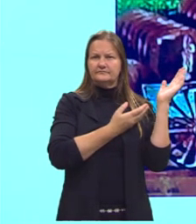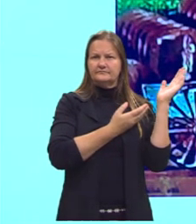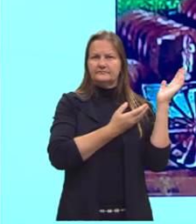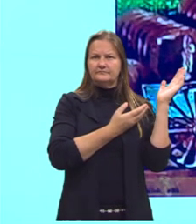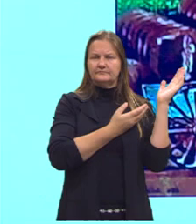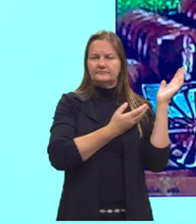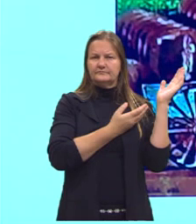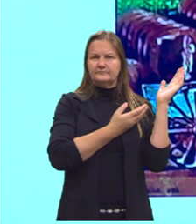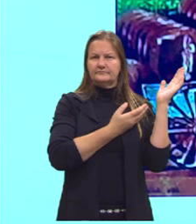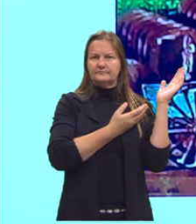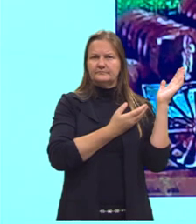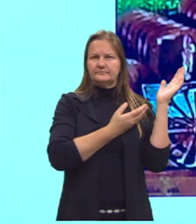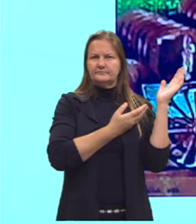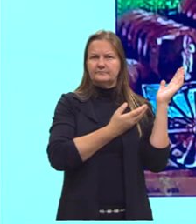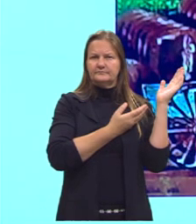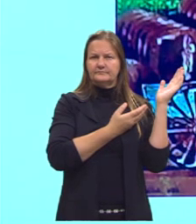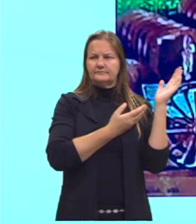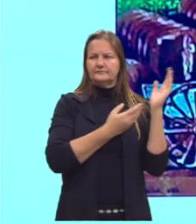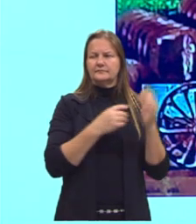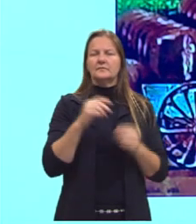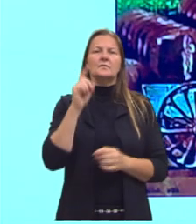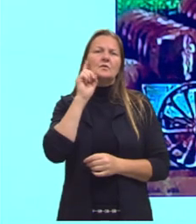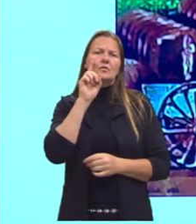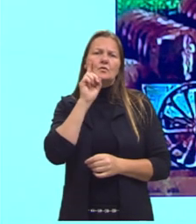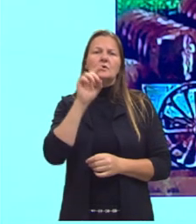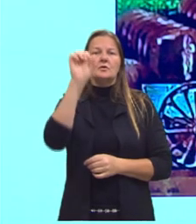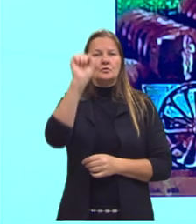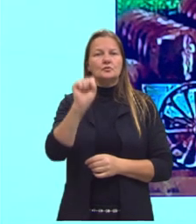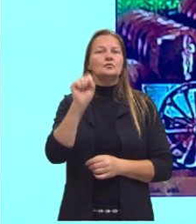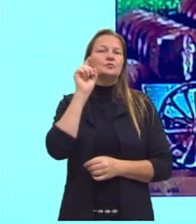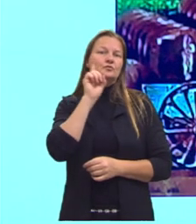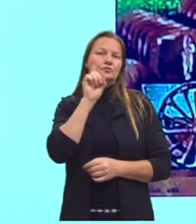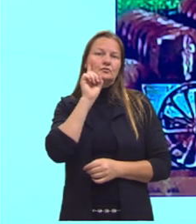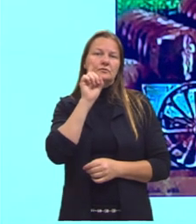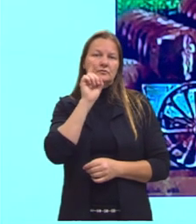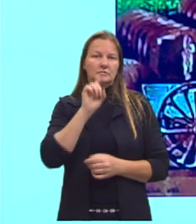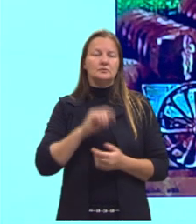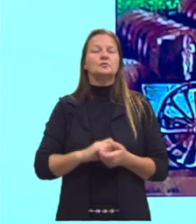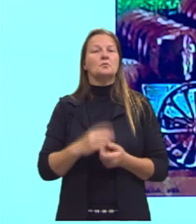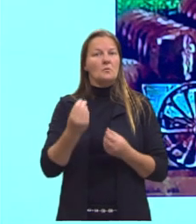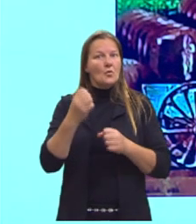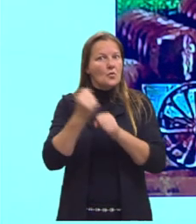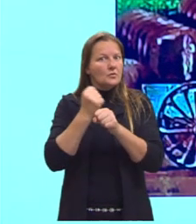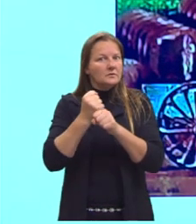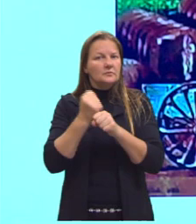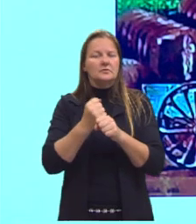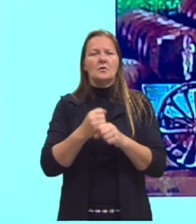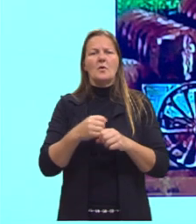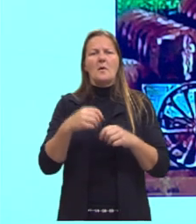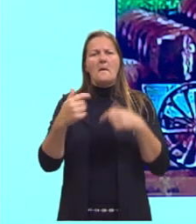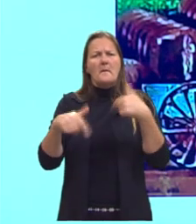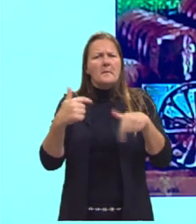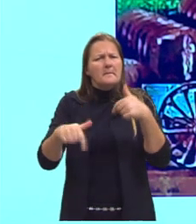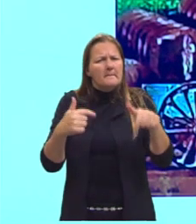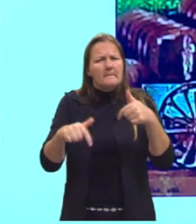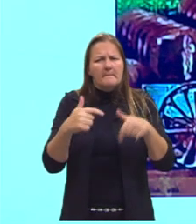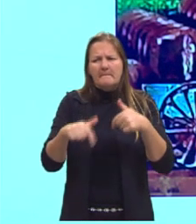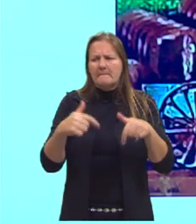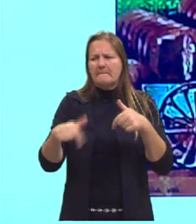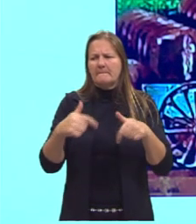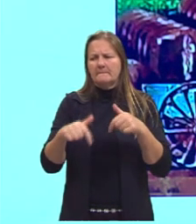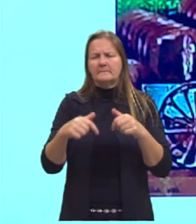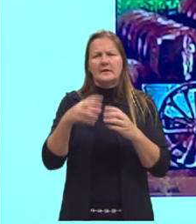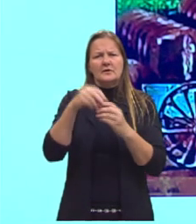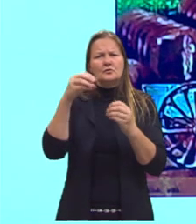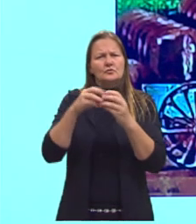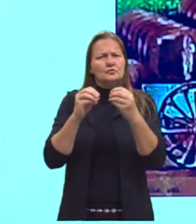ali sendo utilizado na parte ao sul dos Estados Unidos né a mão de obra também é algo